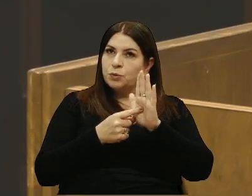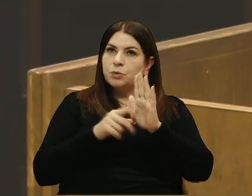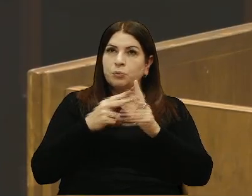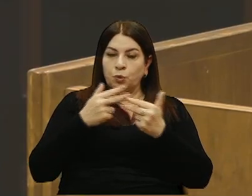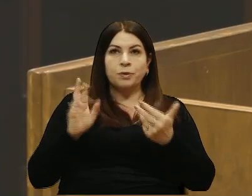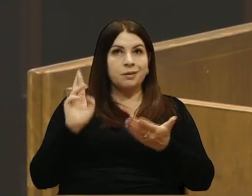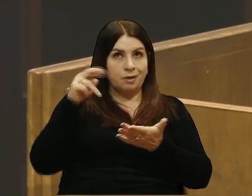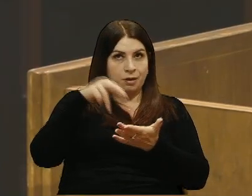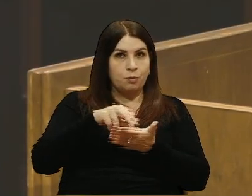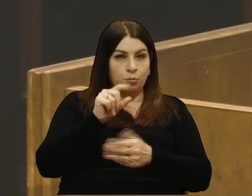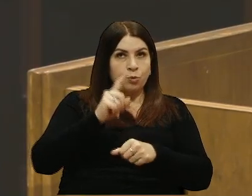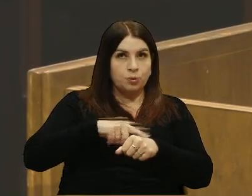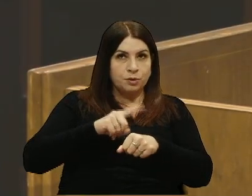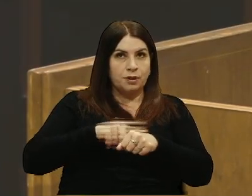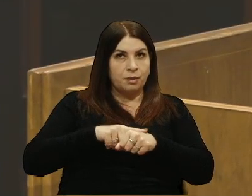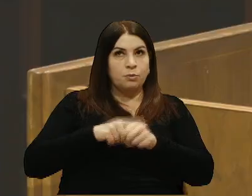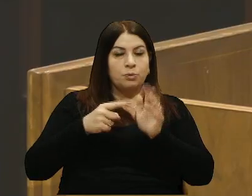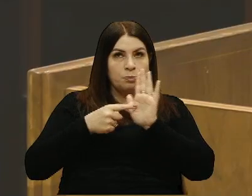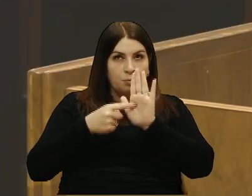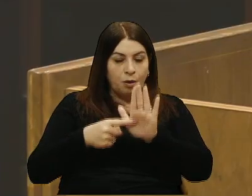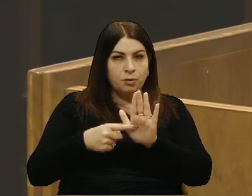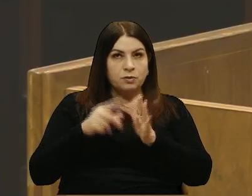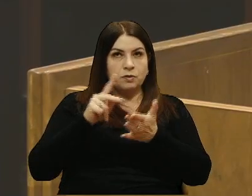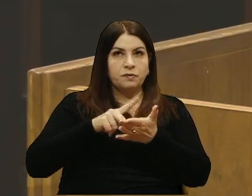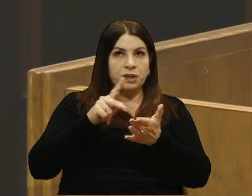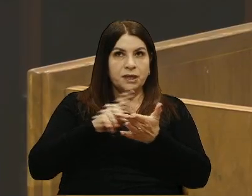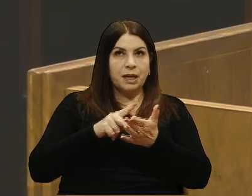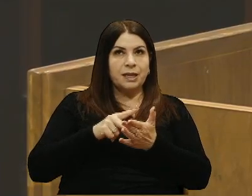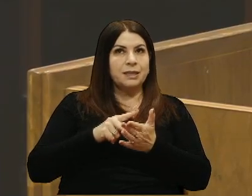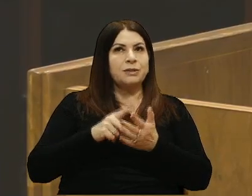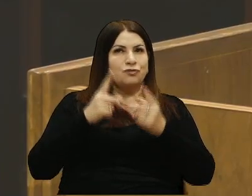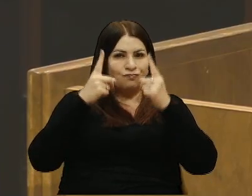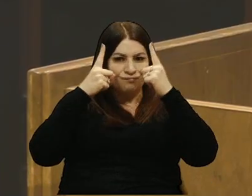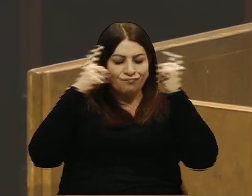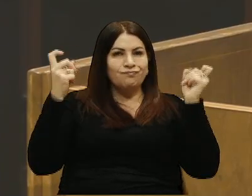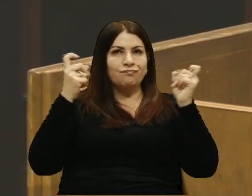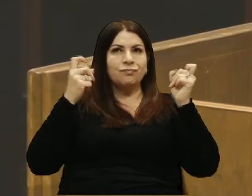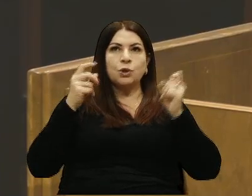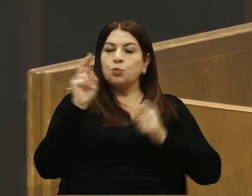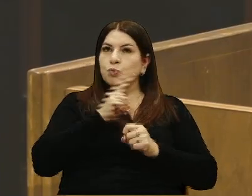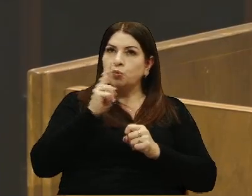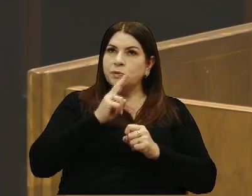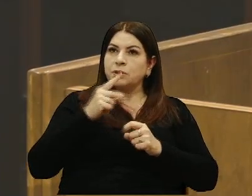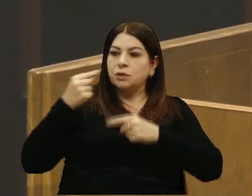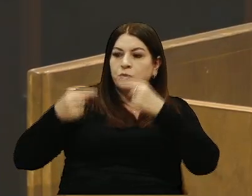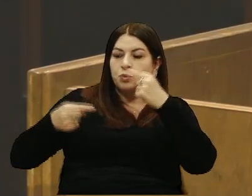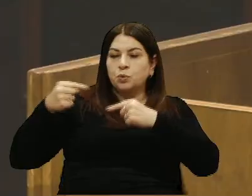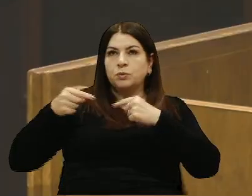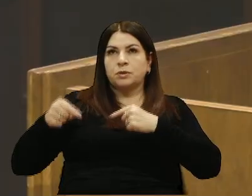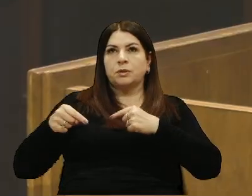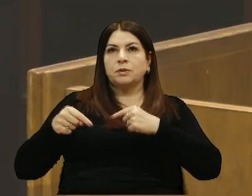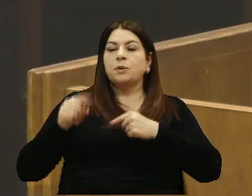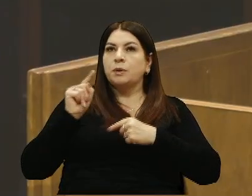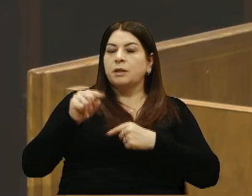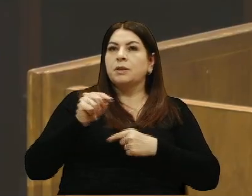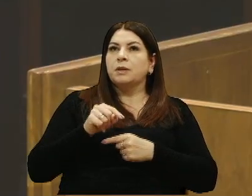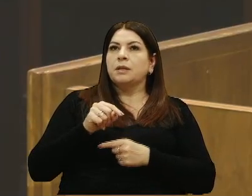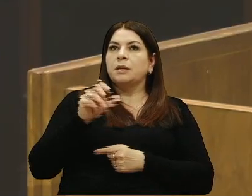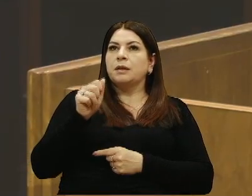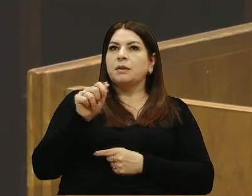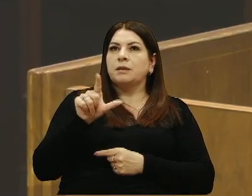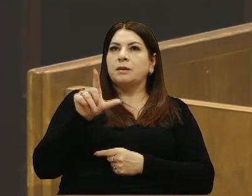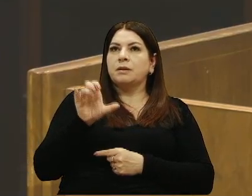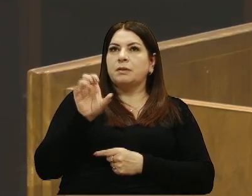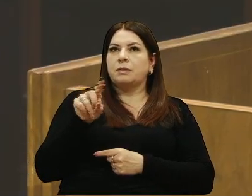real, recente, que ilustra de forma brutal a urgência da nossa discussão. É o caso do